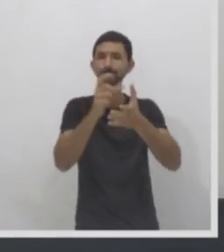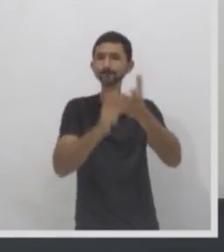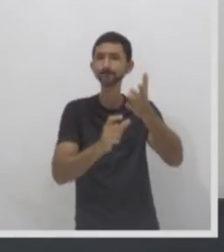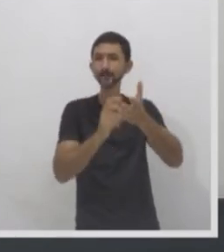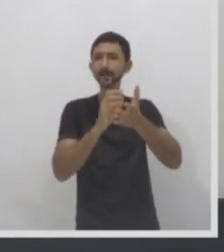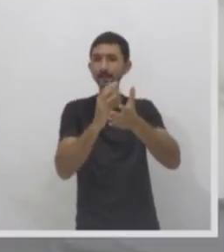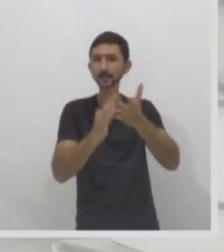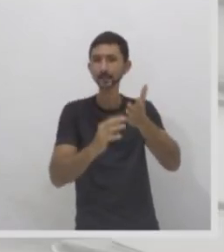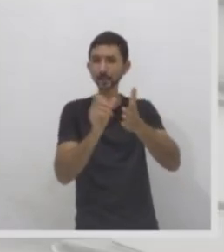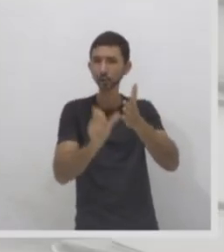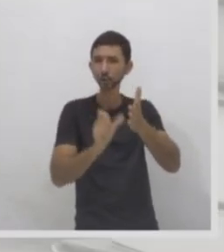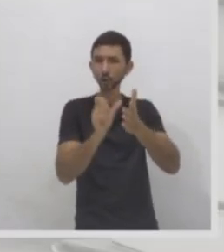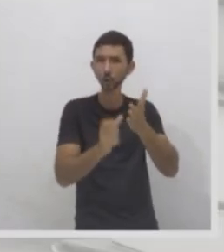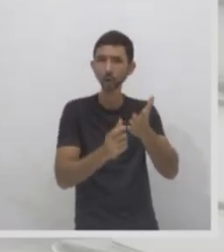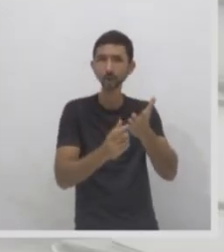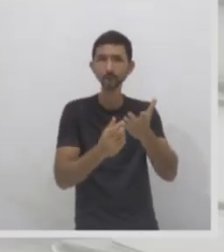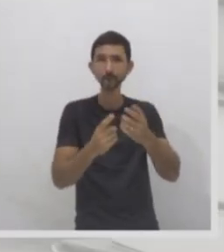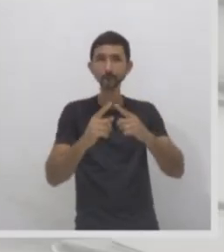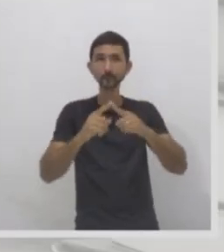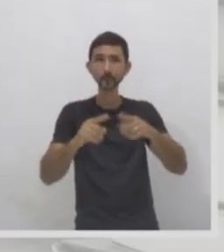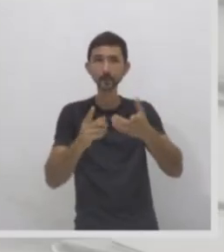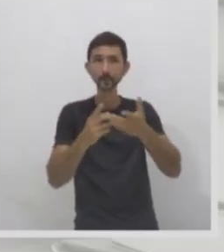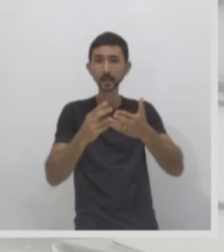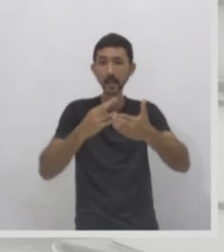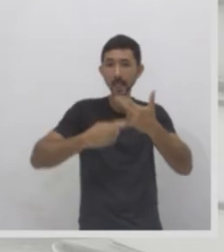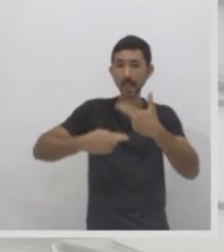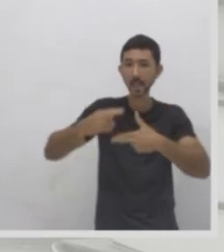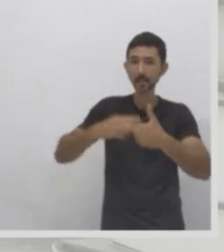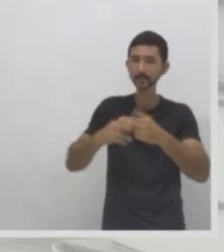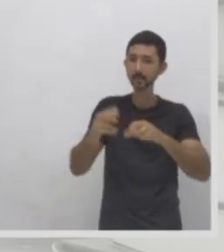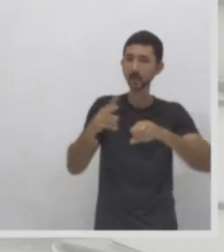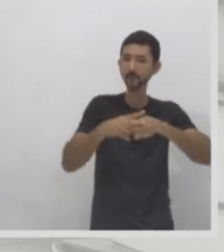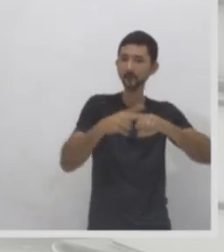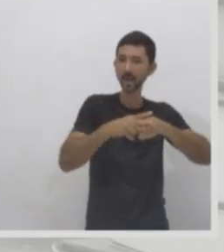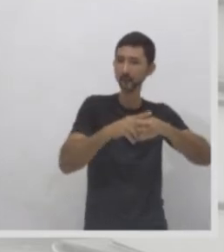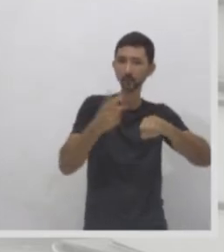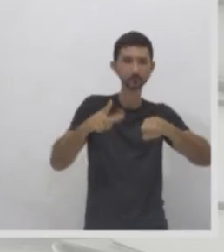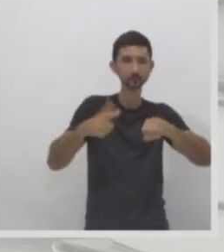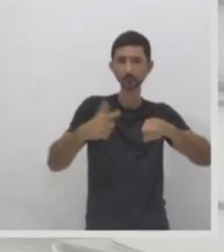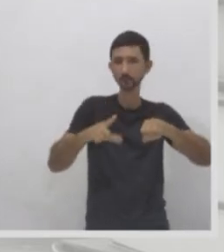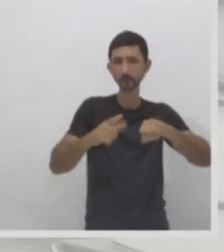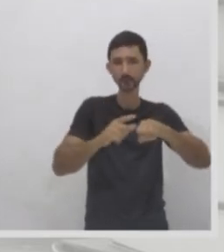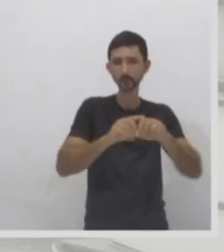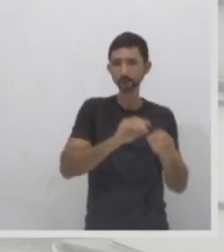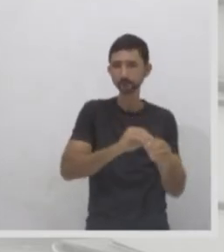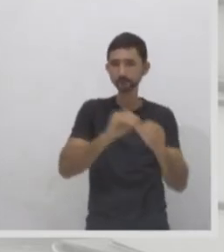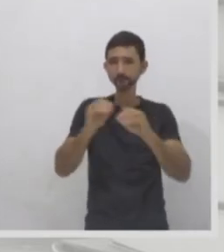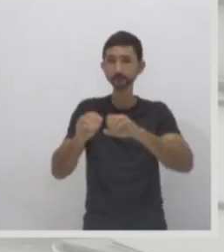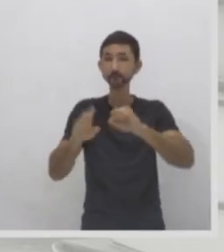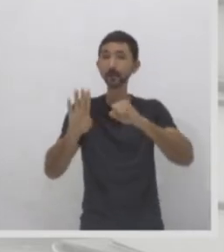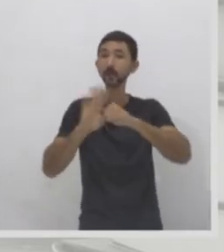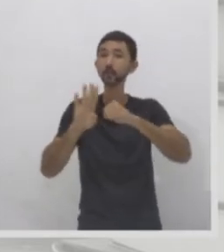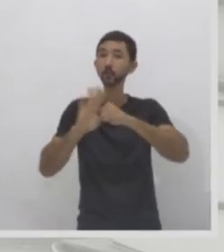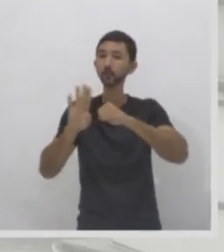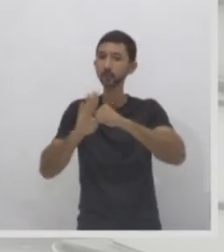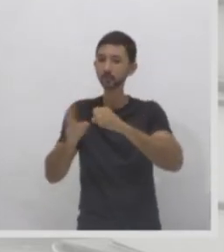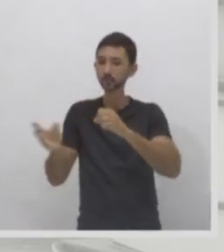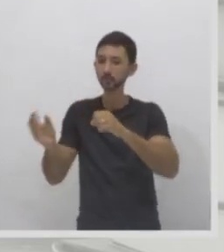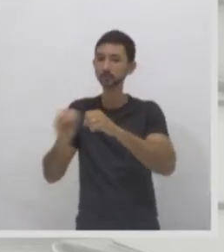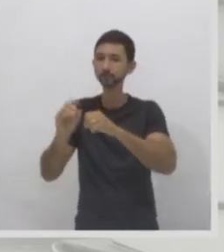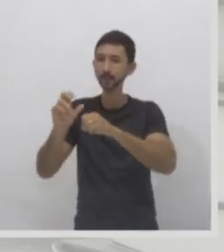que dessa vez ele não tem mais relação com o verbo, ele tem relação com o substantivo. Então,